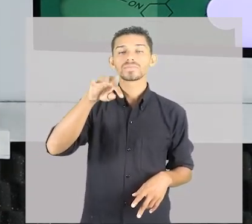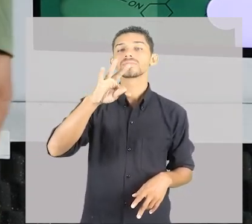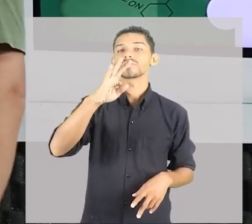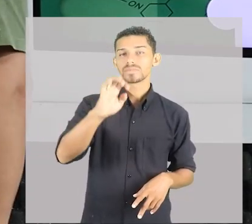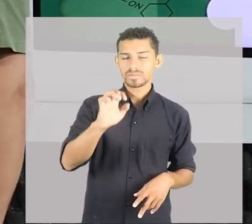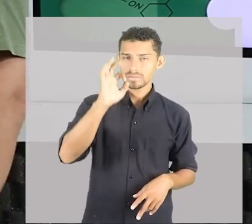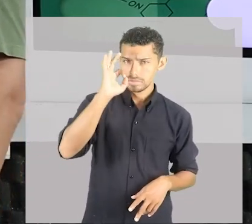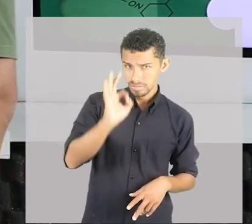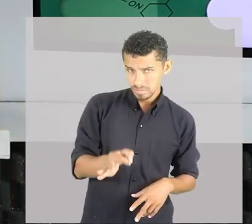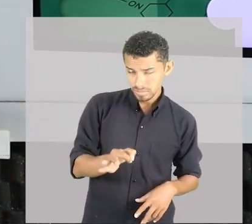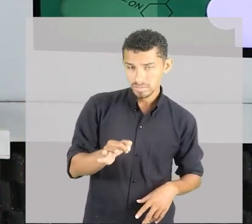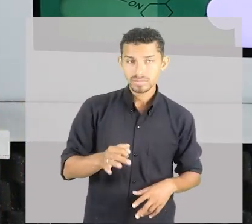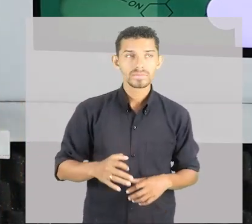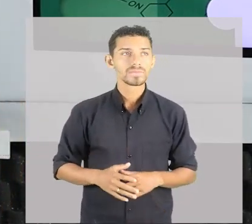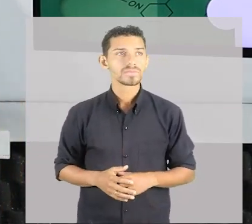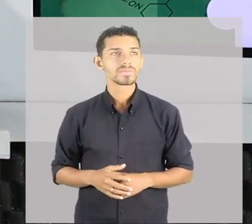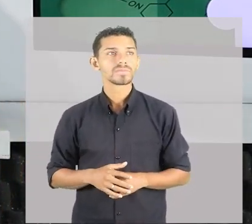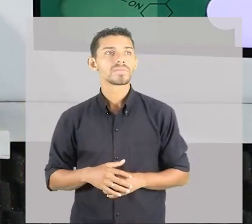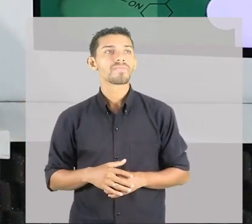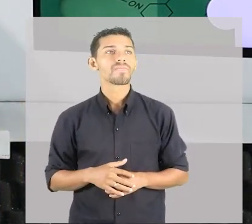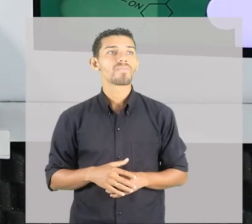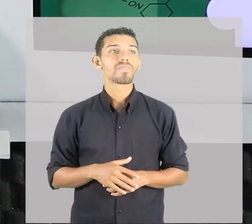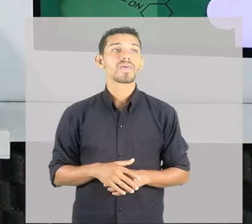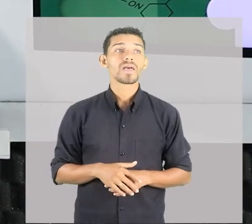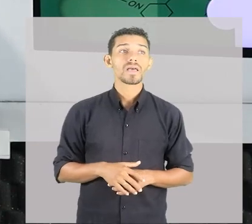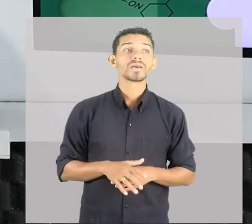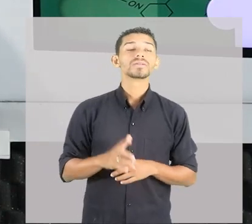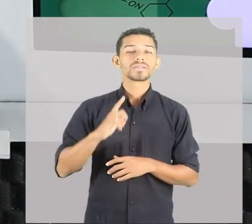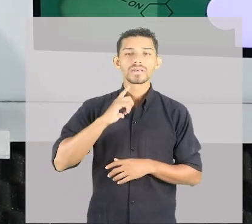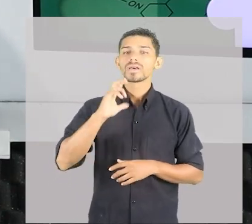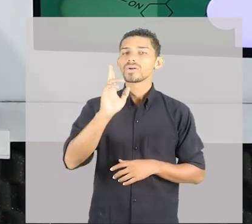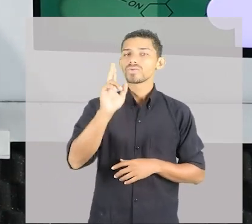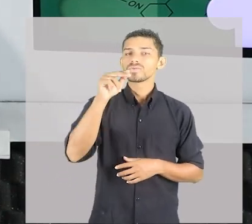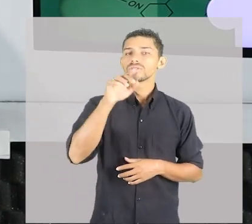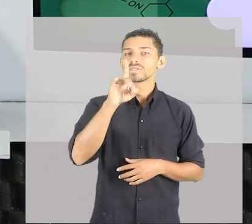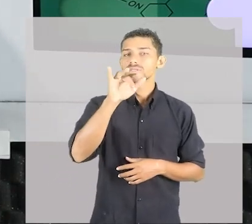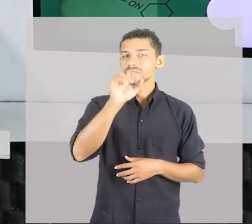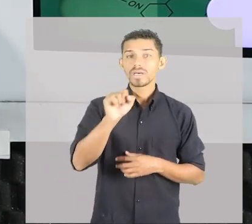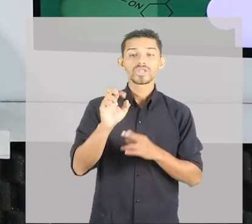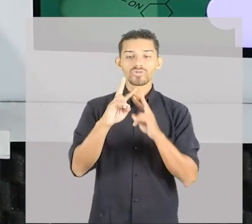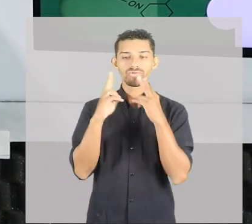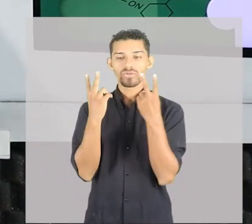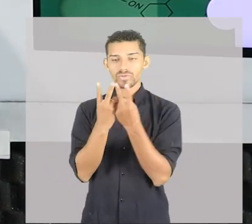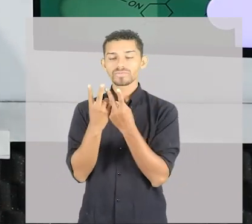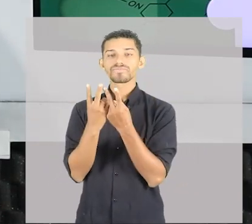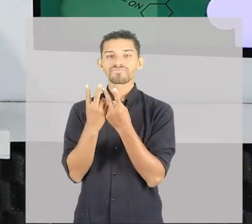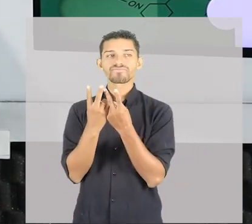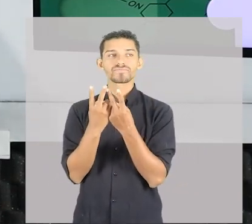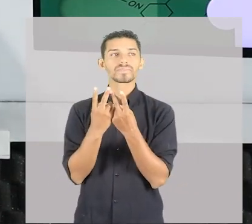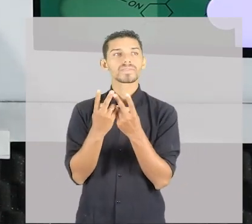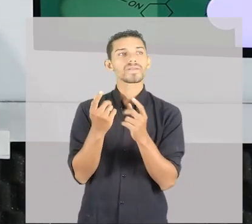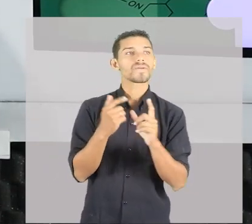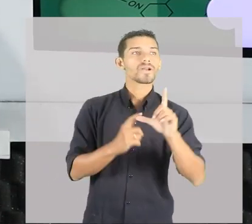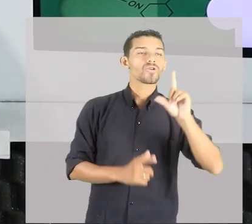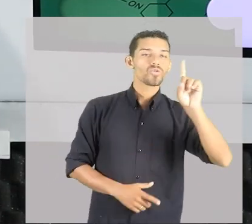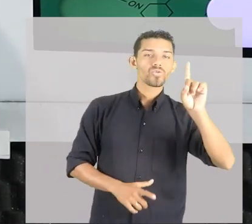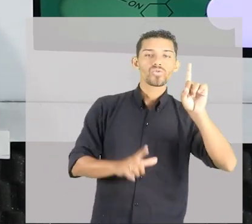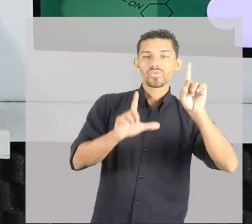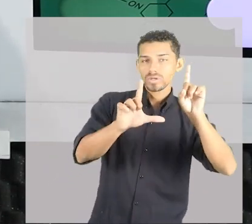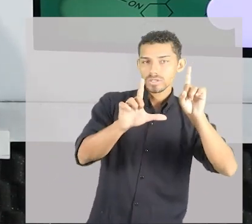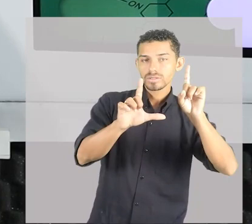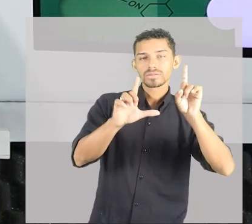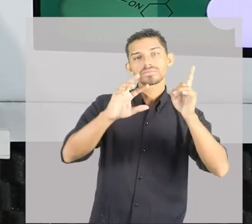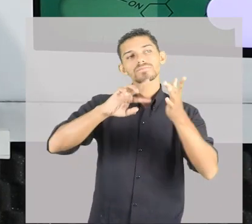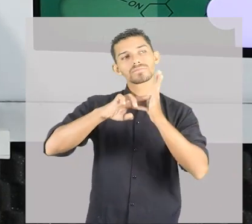Tá certo e aí aquelas unidades de volume elas entram quando você fala 1 l é a mesma coisa que